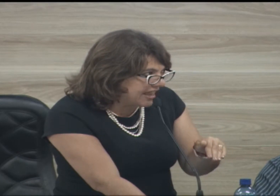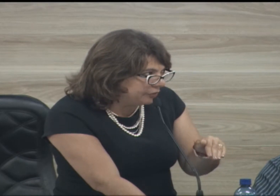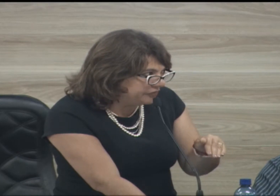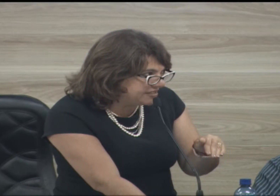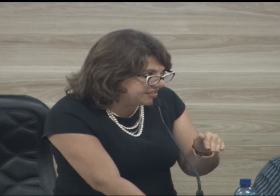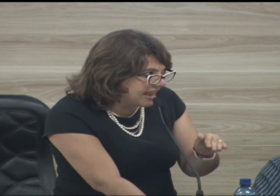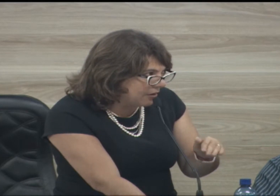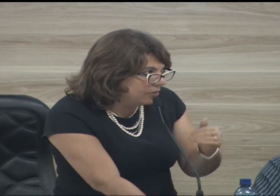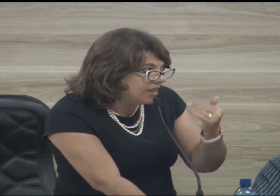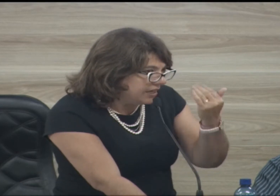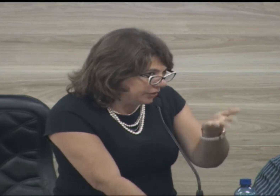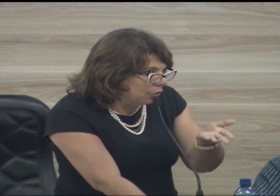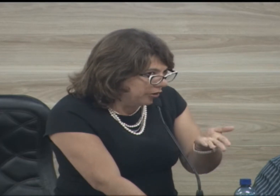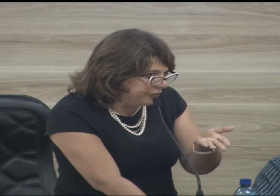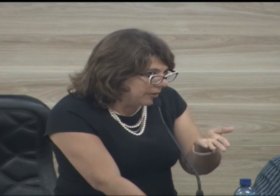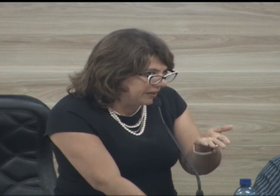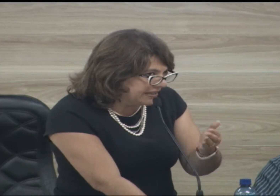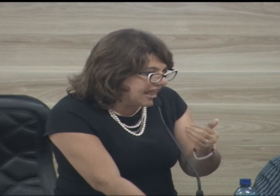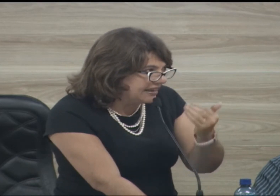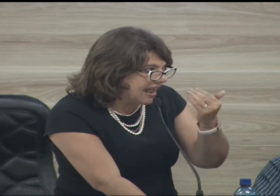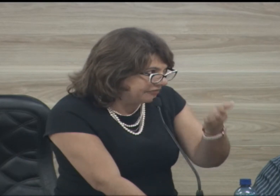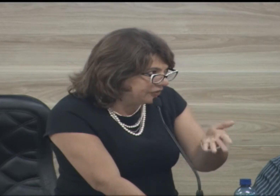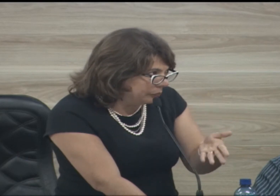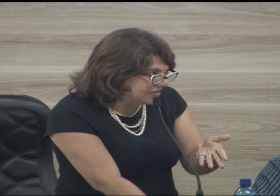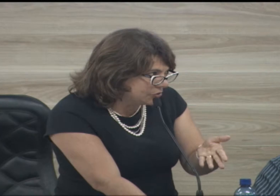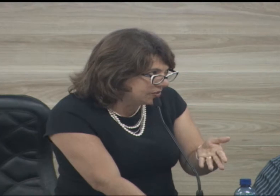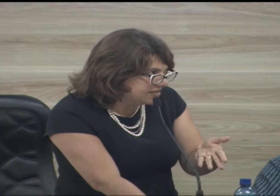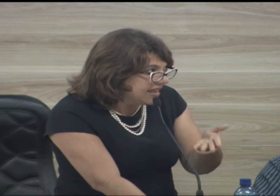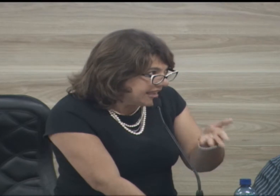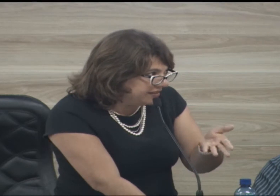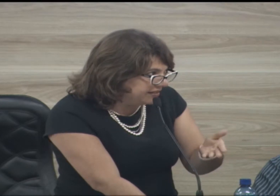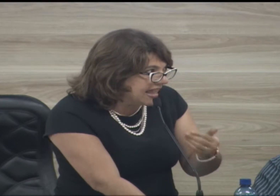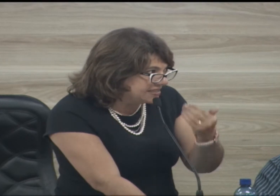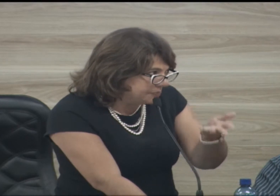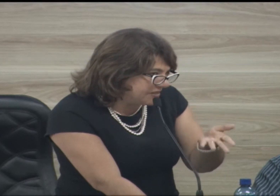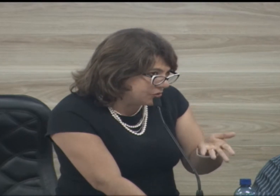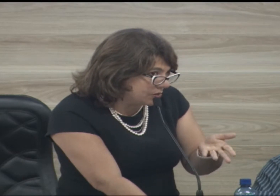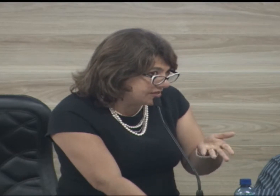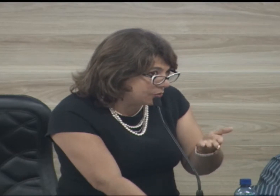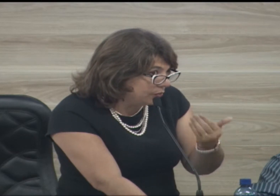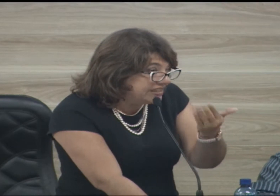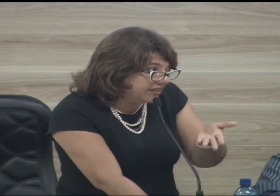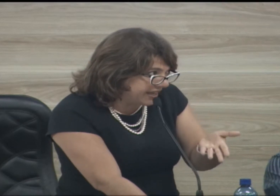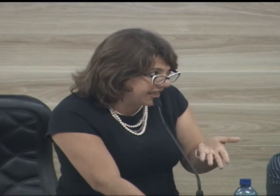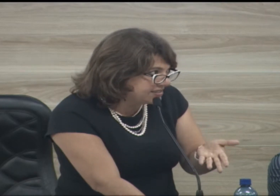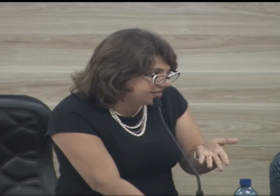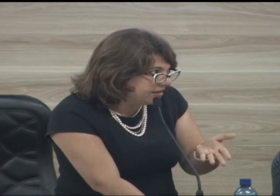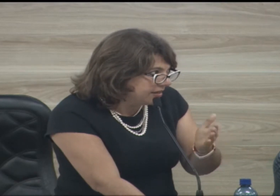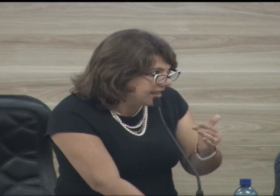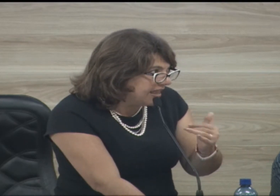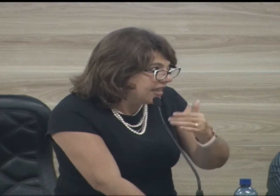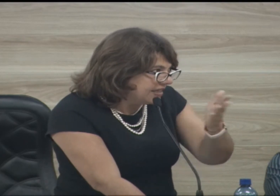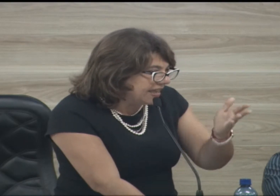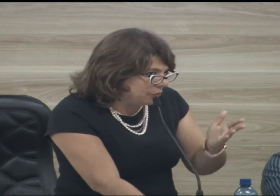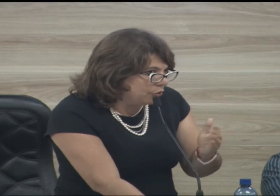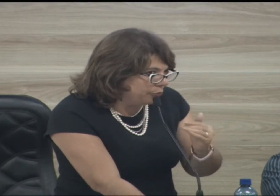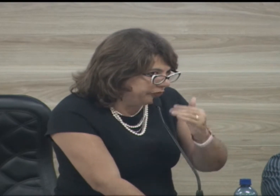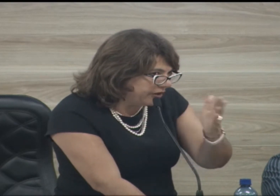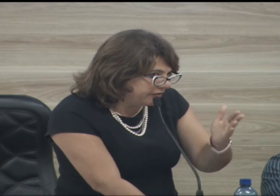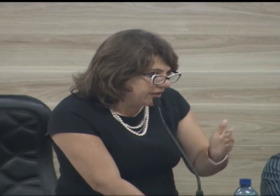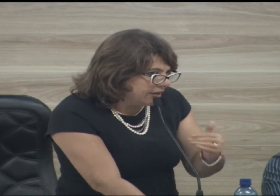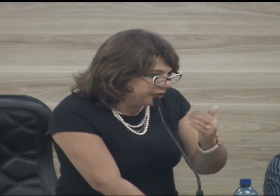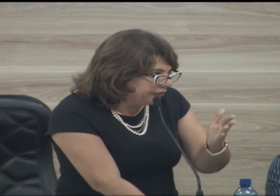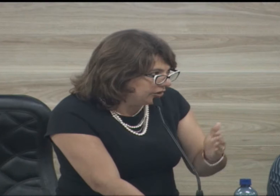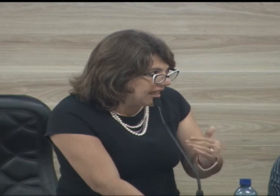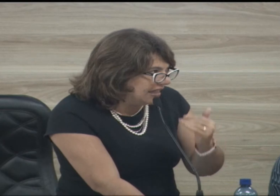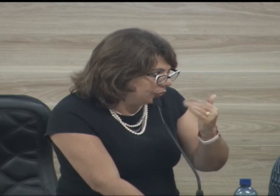através do diário oficial, então houve uma plenária, haviam pessoas, entidades e pessoas com interesse, né? E aí o grupo